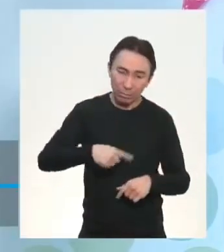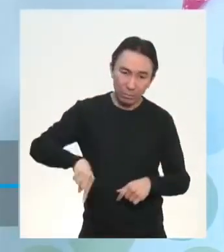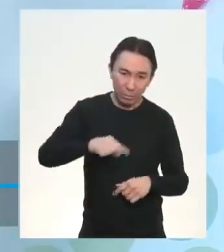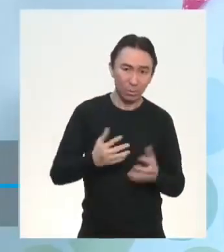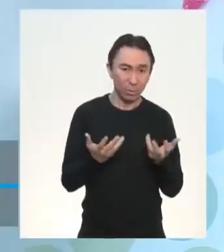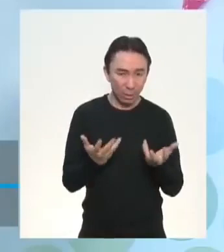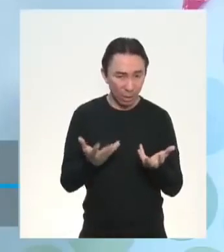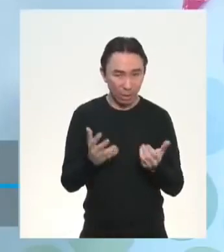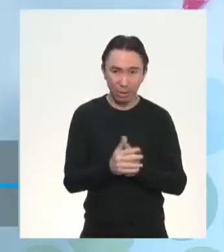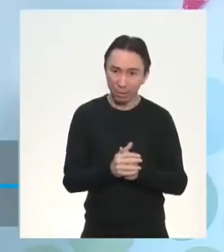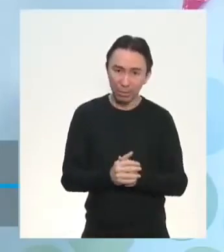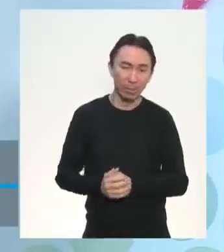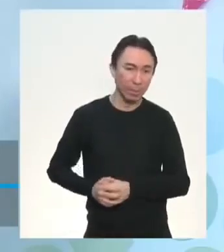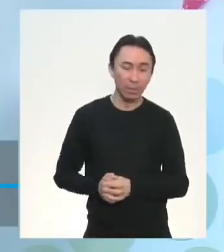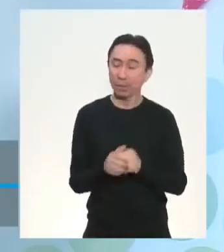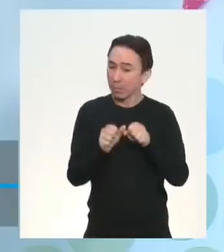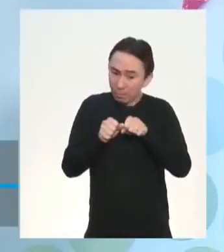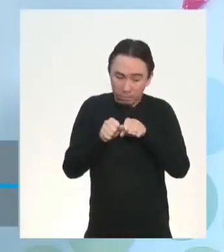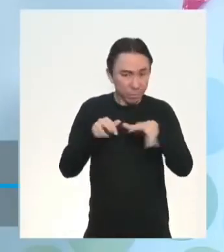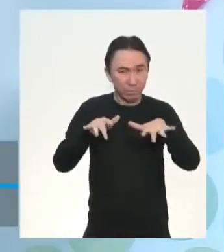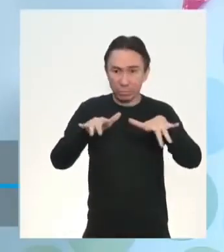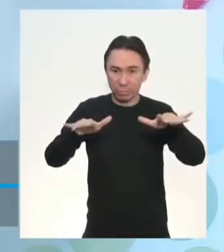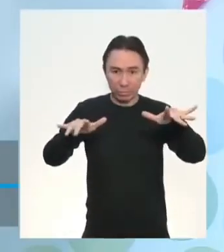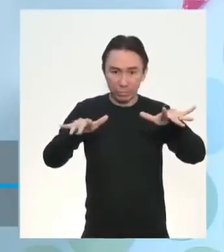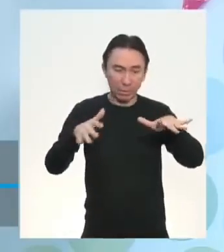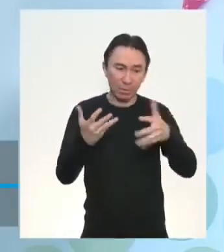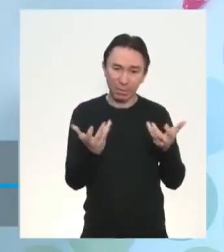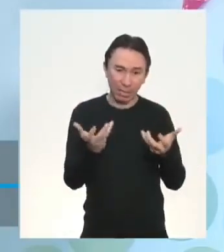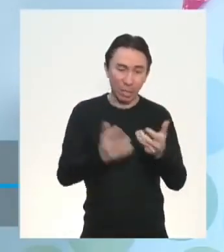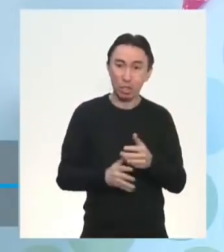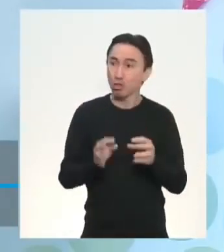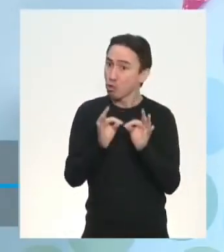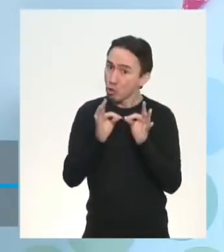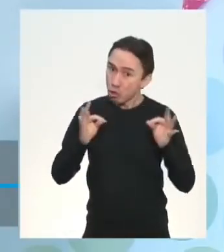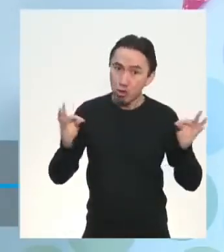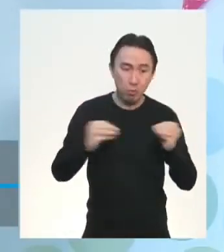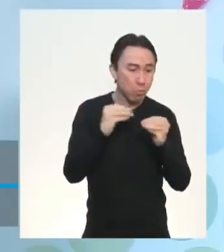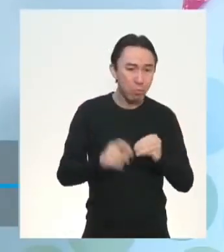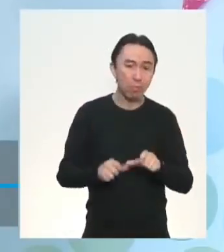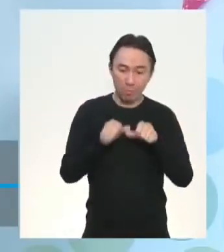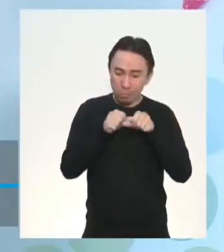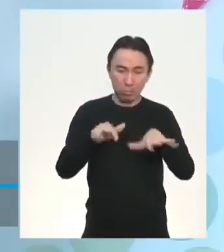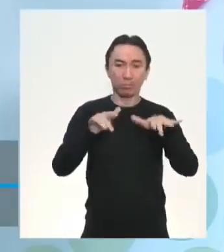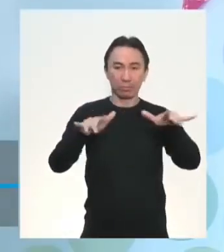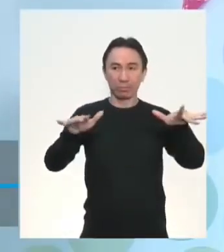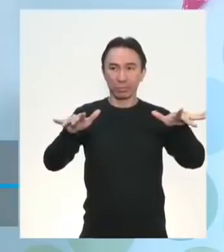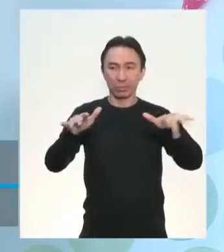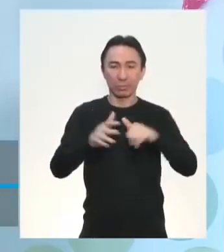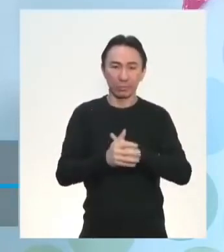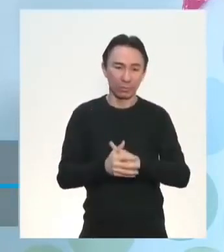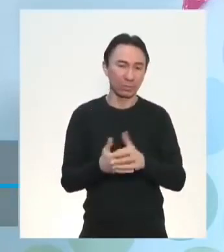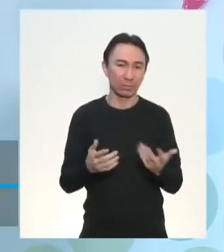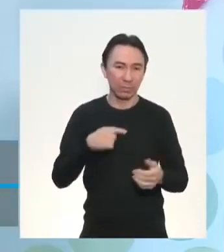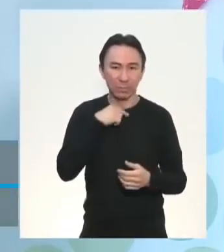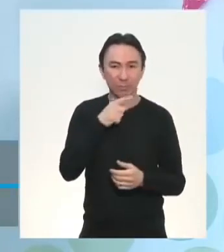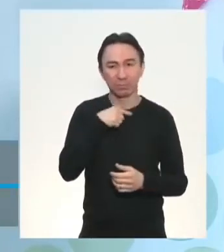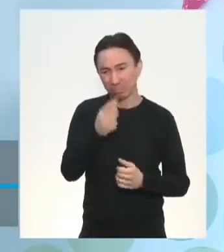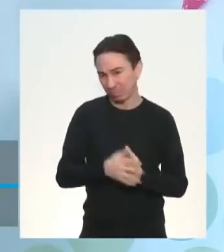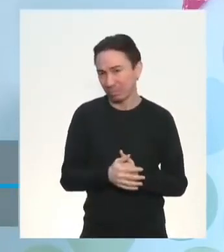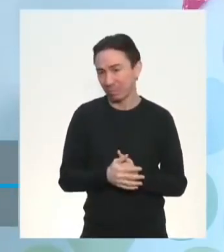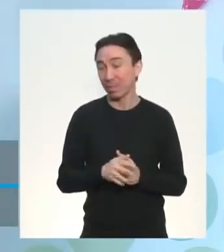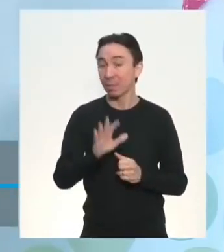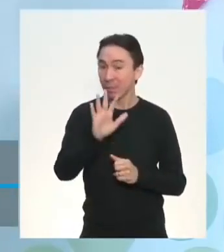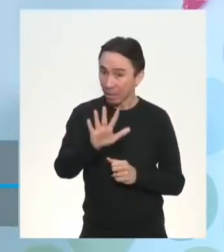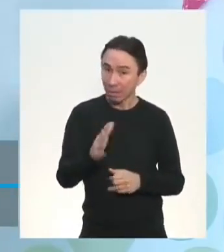nós sabemos que não vamos atingir a todos. Infelizmente, não vamos, tá? Mas o nosso objetivo é que a gente